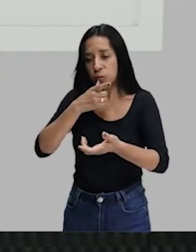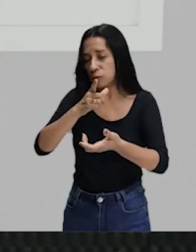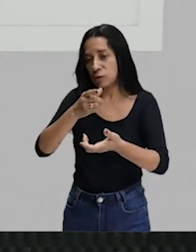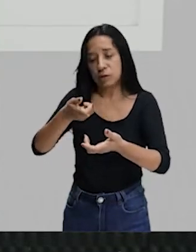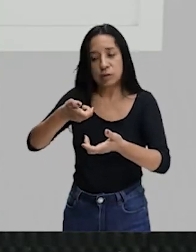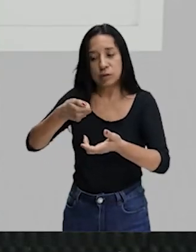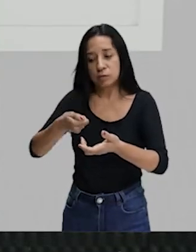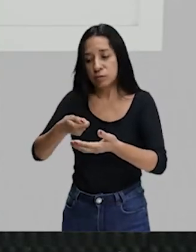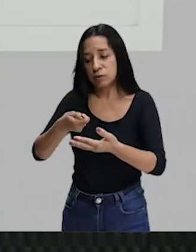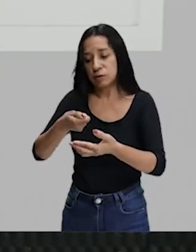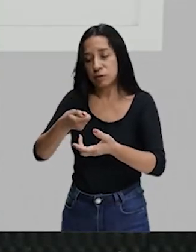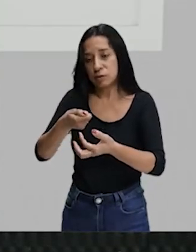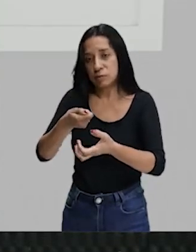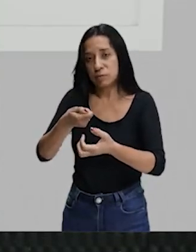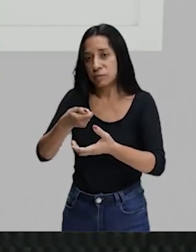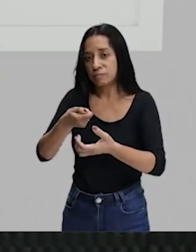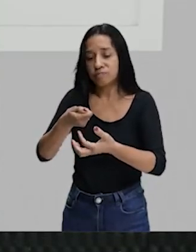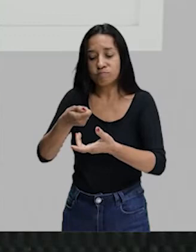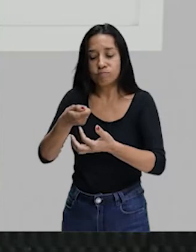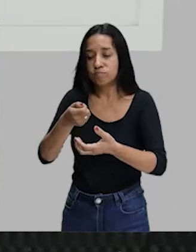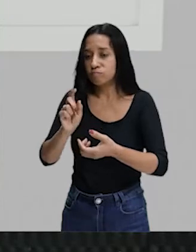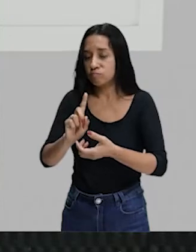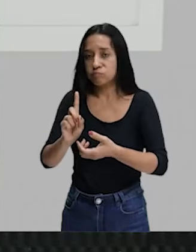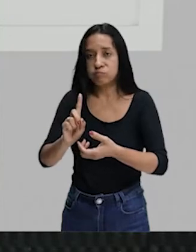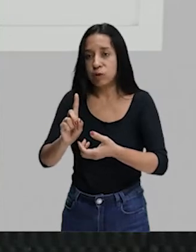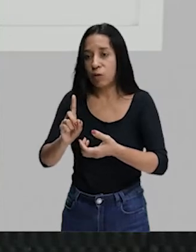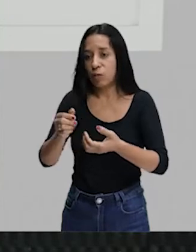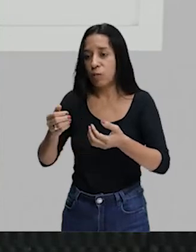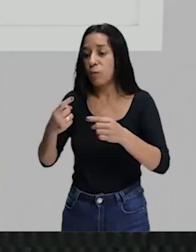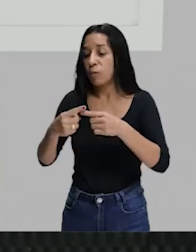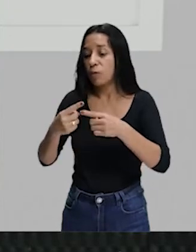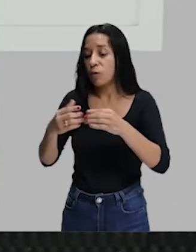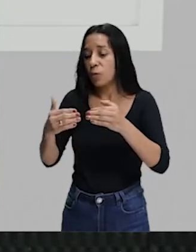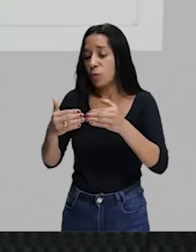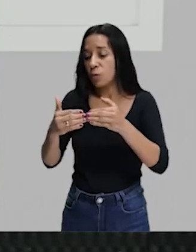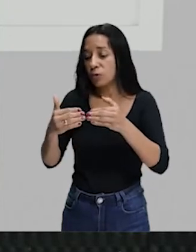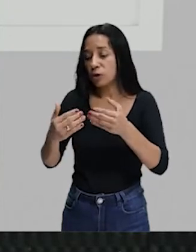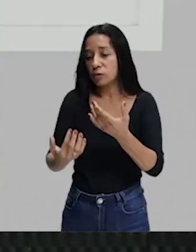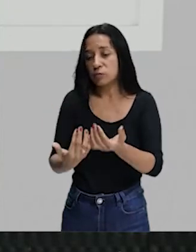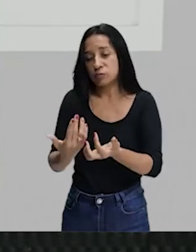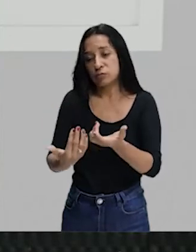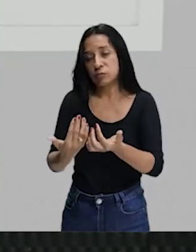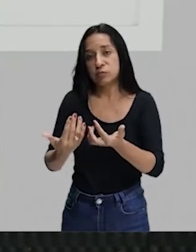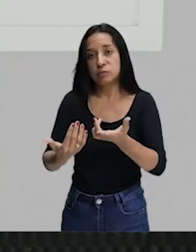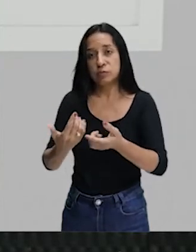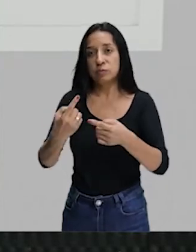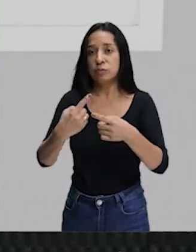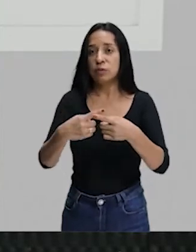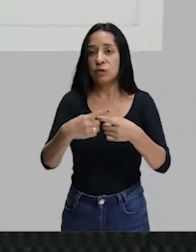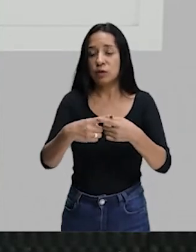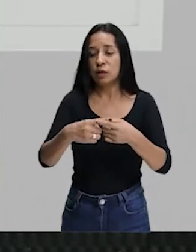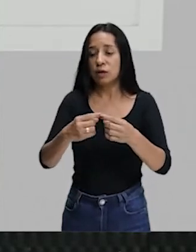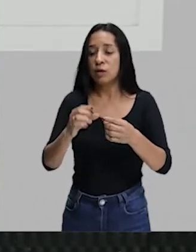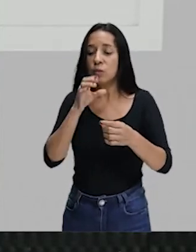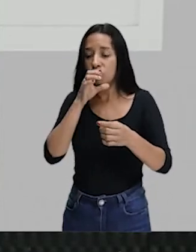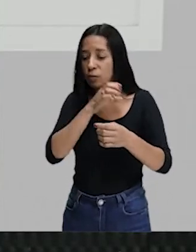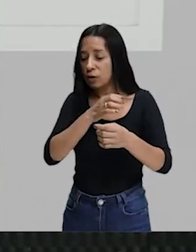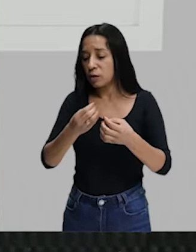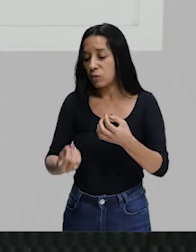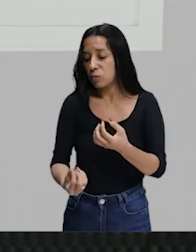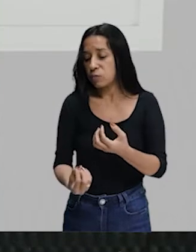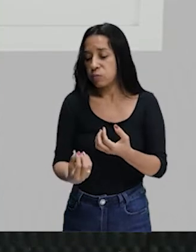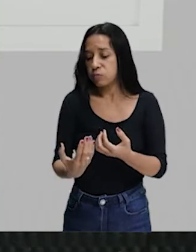extremidade oposta àquela que está em contato com o fogo, certo? Porque o calor ele vai ser